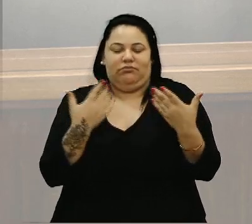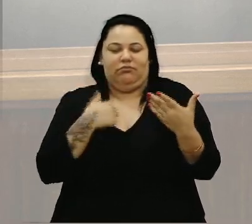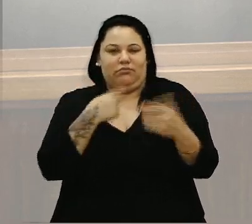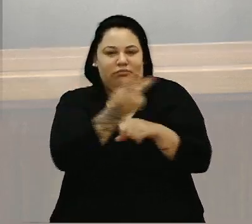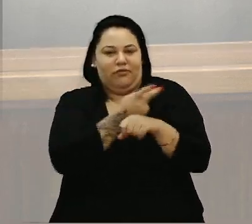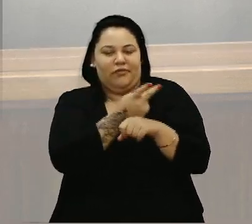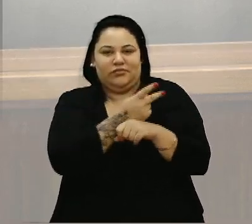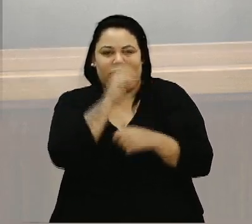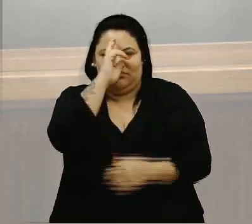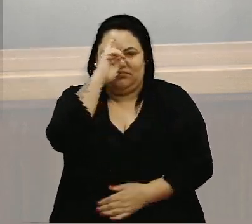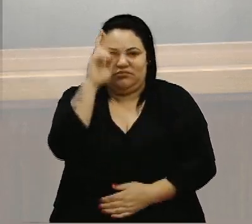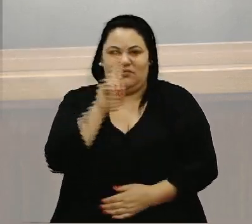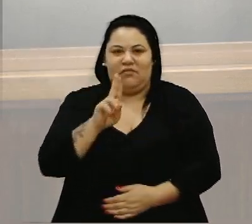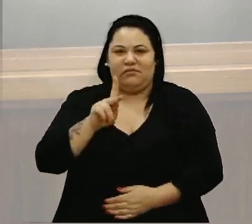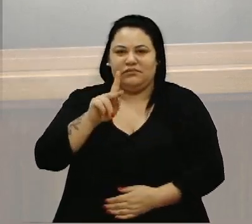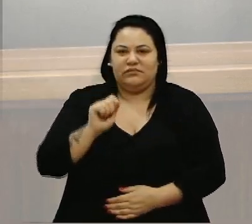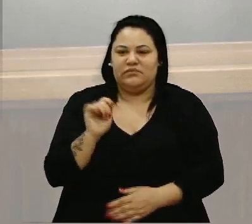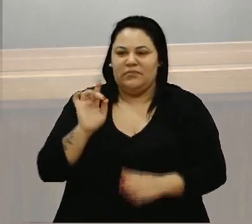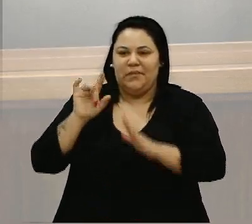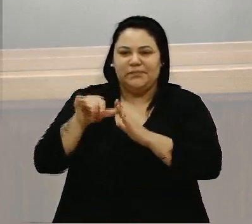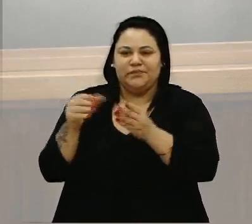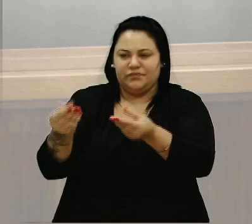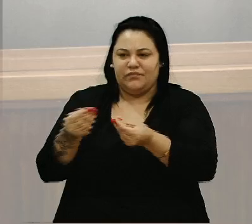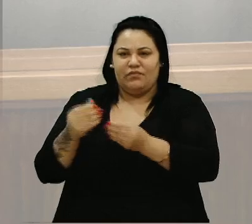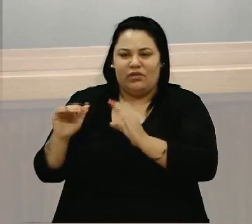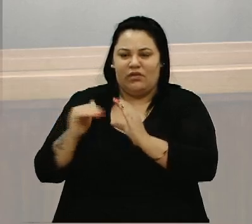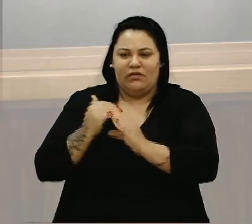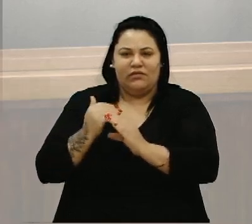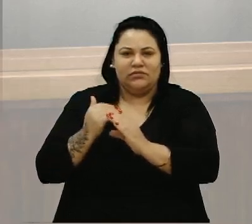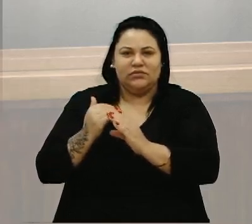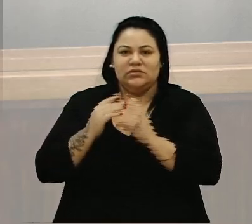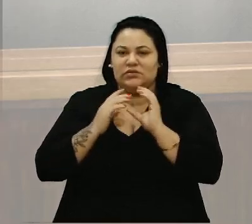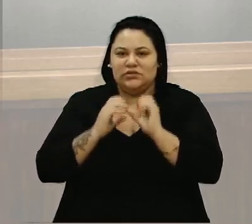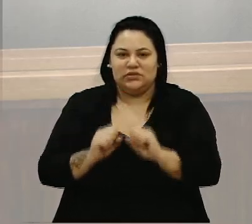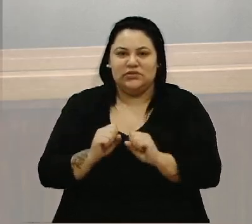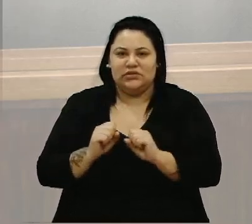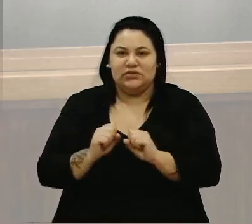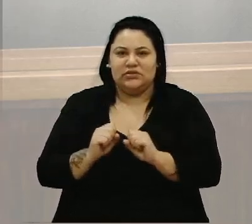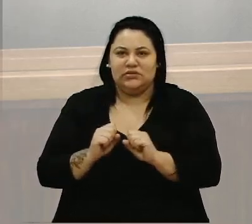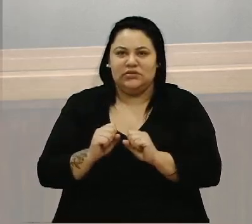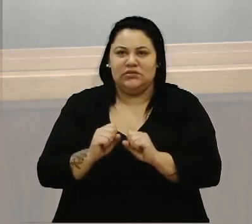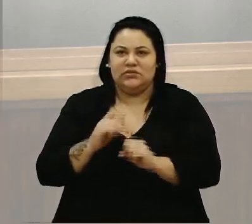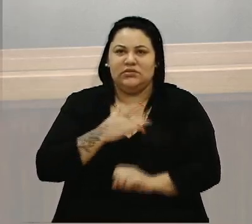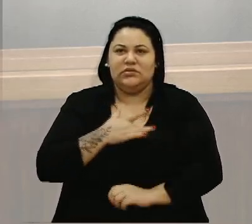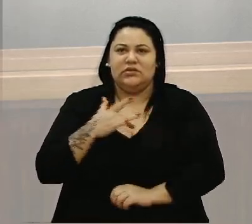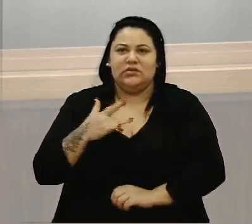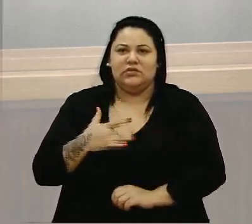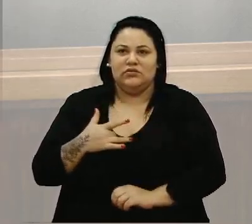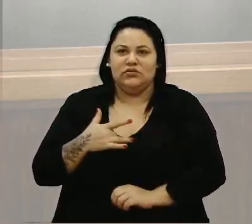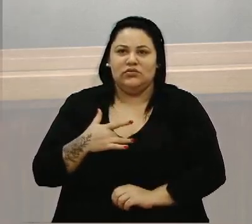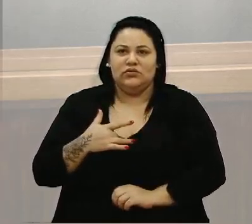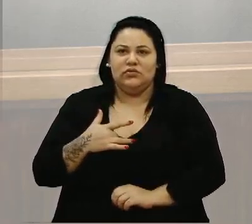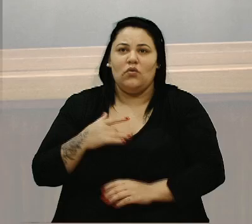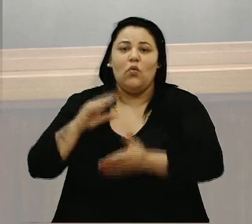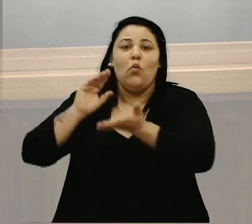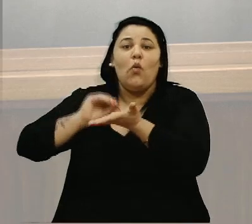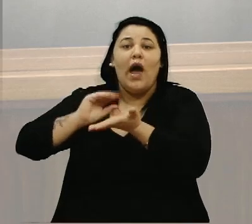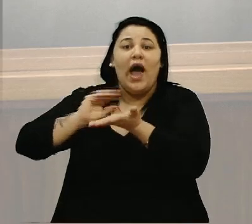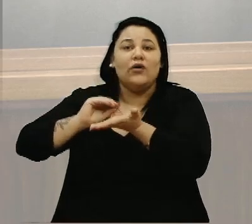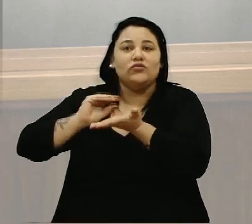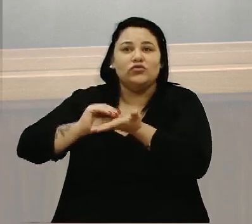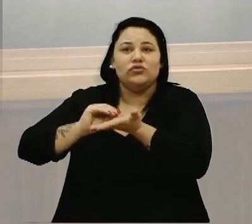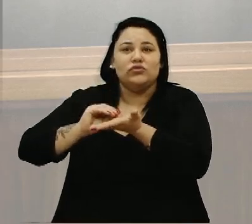logo após ela recebeu da Secretaria de Saúde um áudio xingando ela, chamando ela